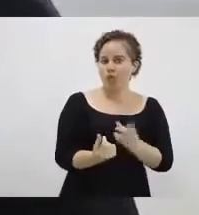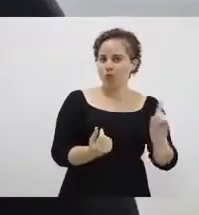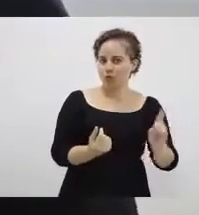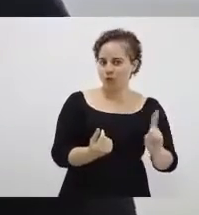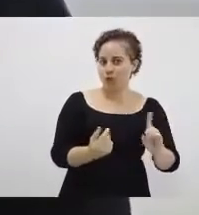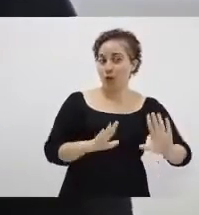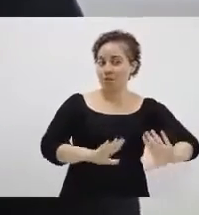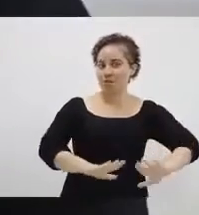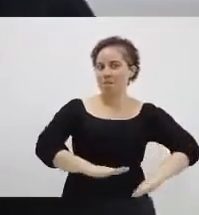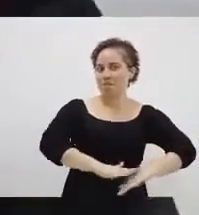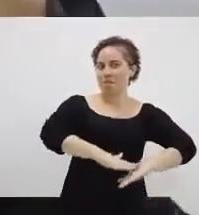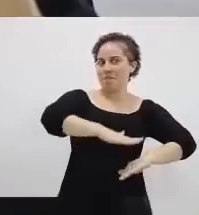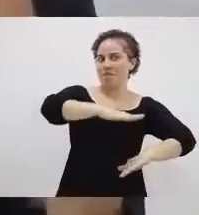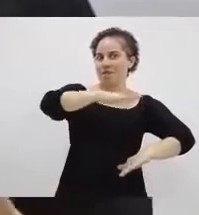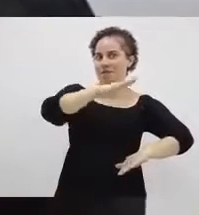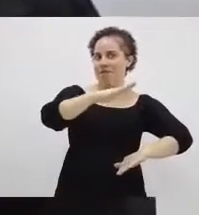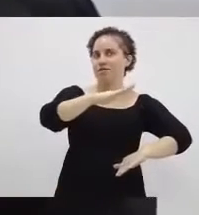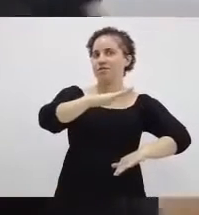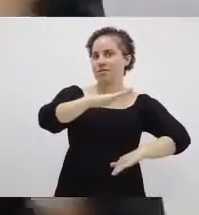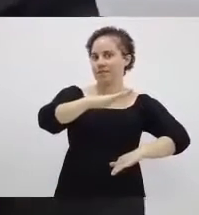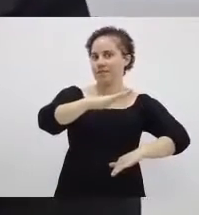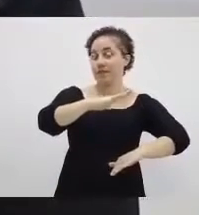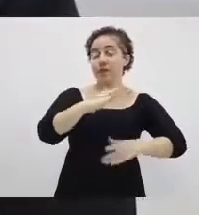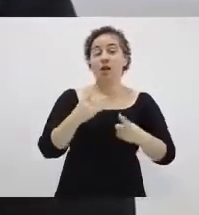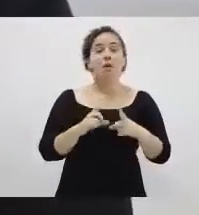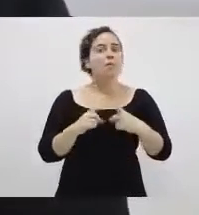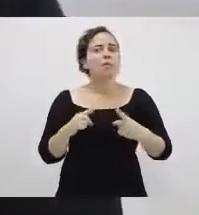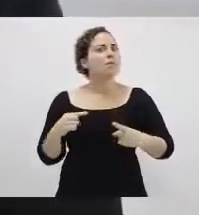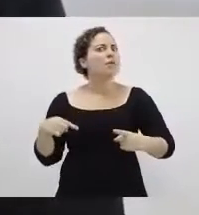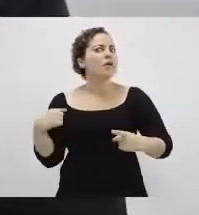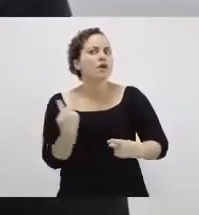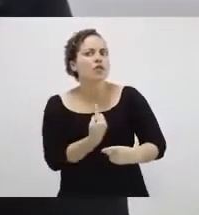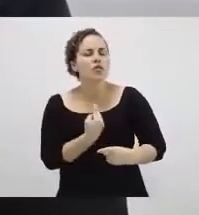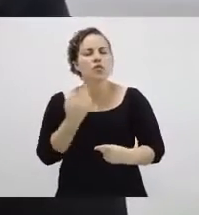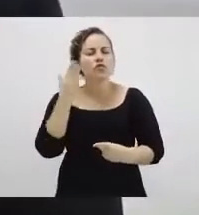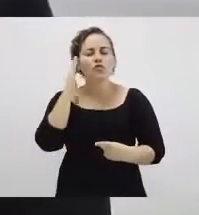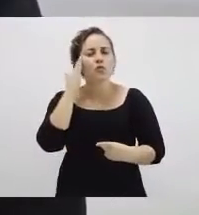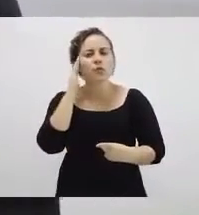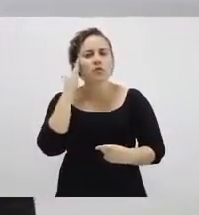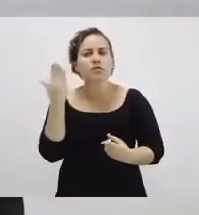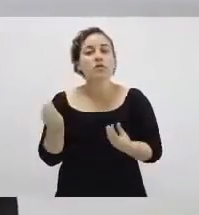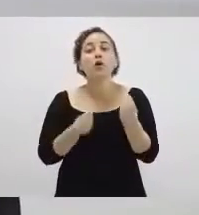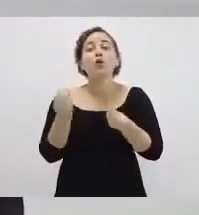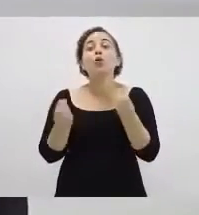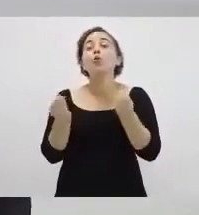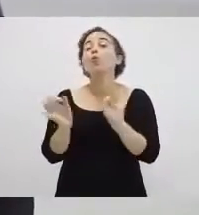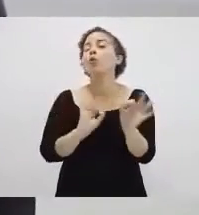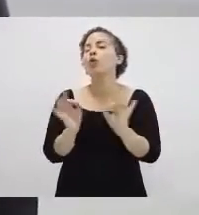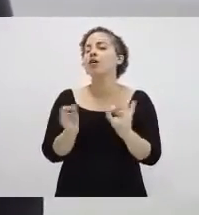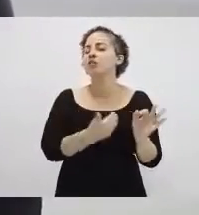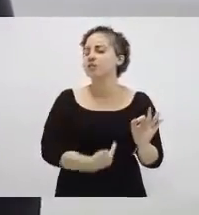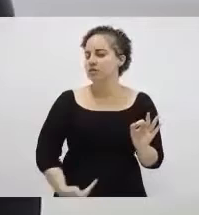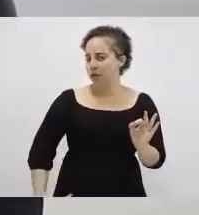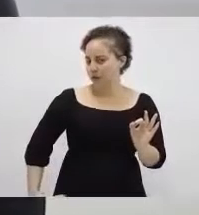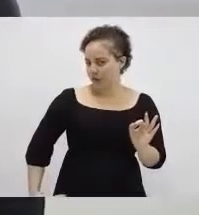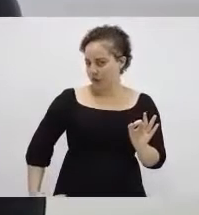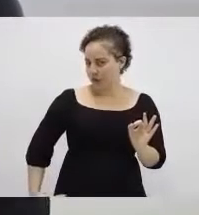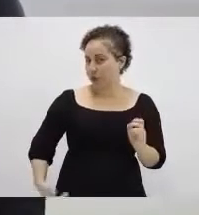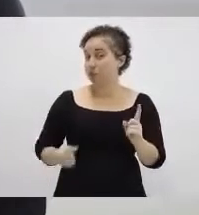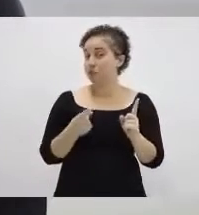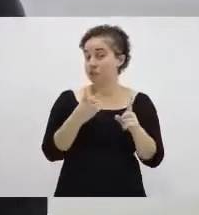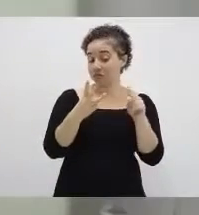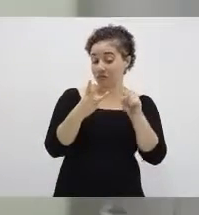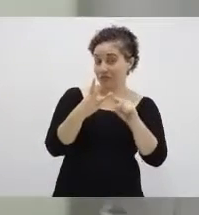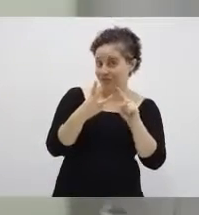sistematicamente. Mas a gente não vai saber exatamente quando o governo vai fazer. Essa é a característica da